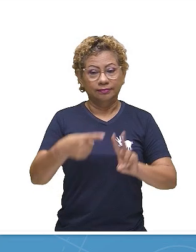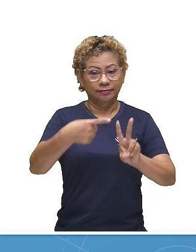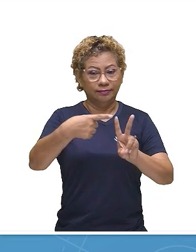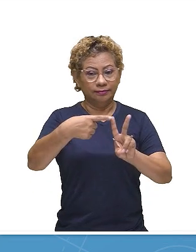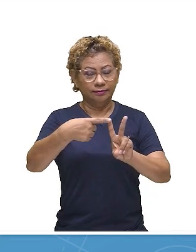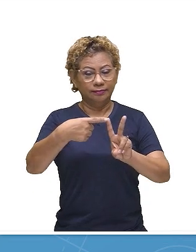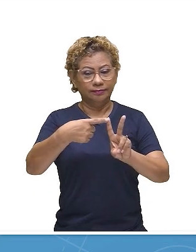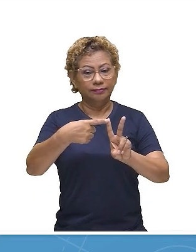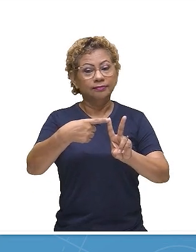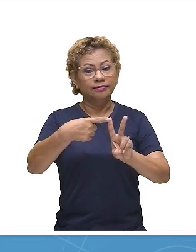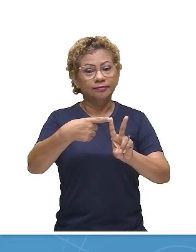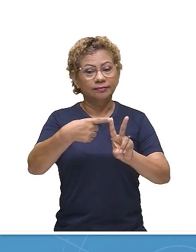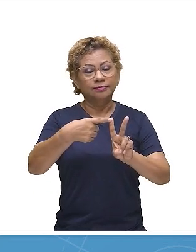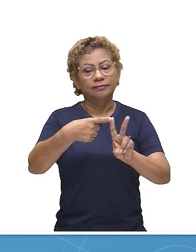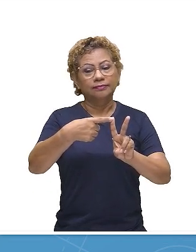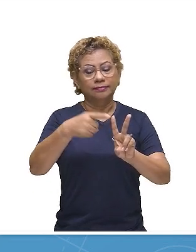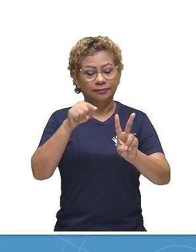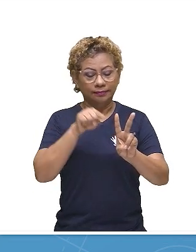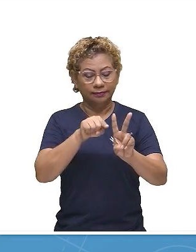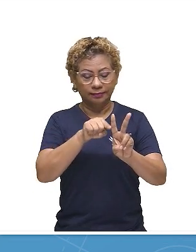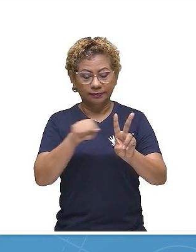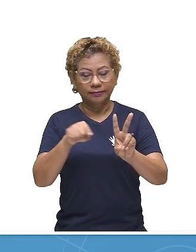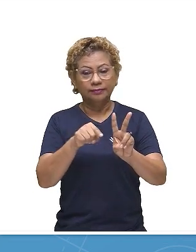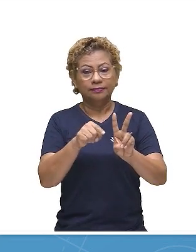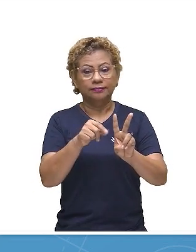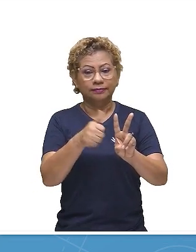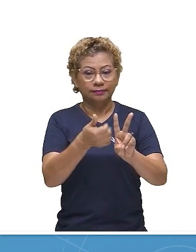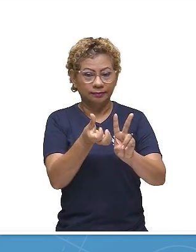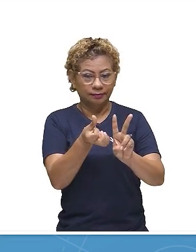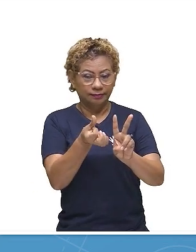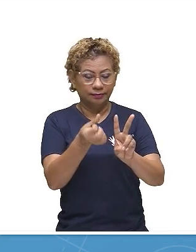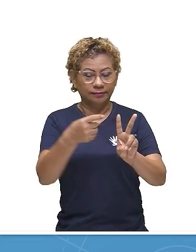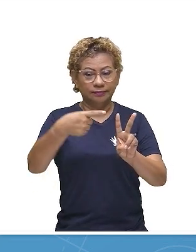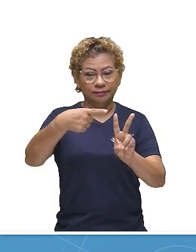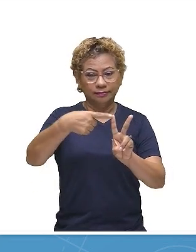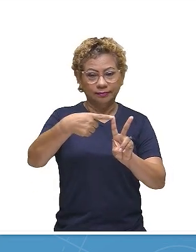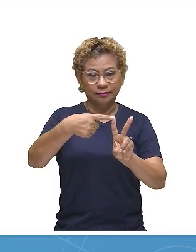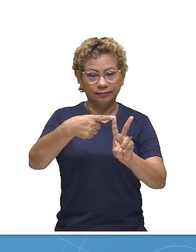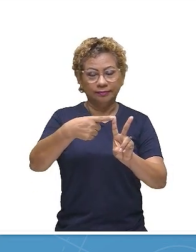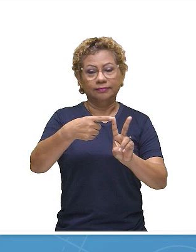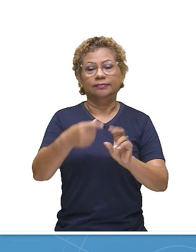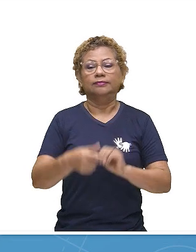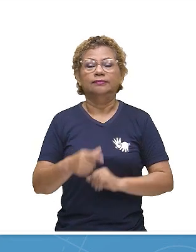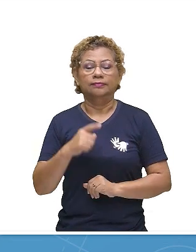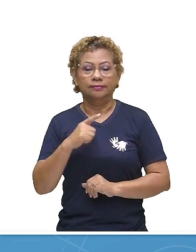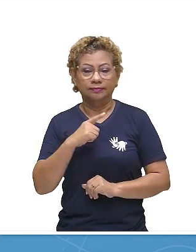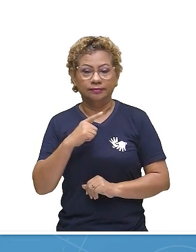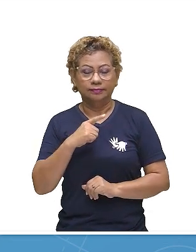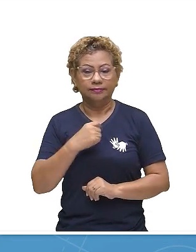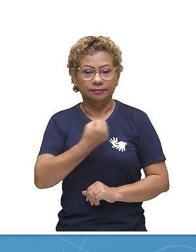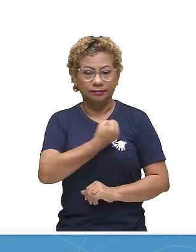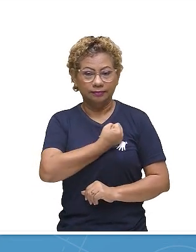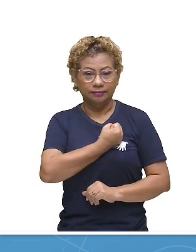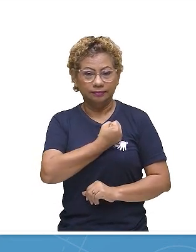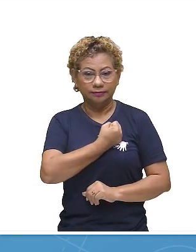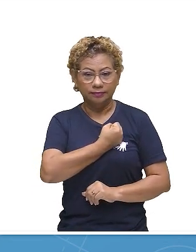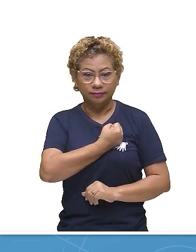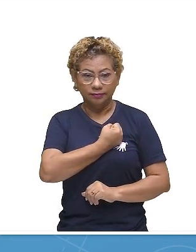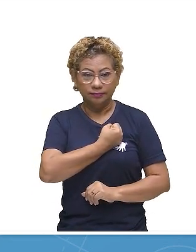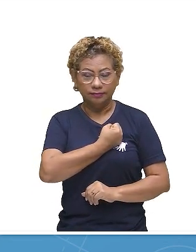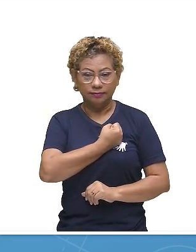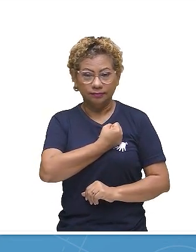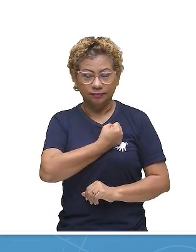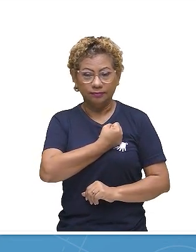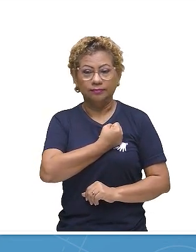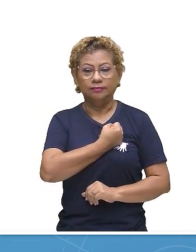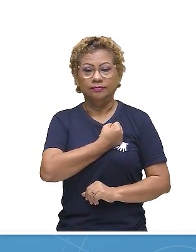de 16, né? No caso aqui nós temos o número, né, que está sofrendo a